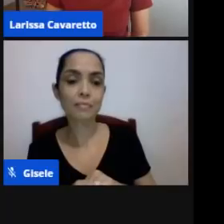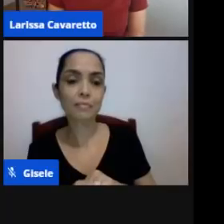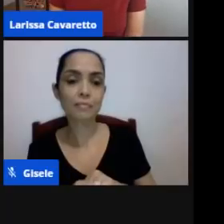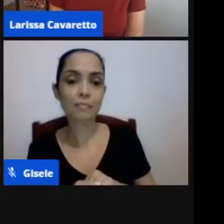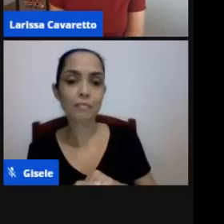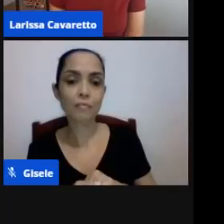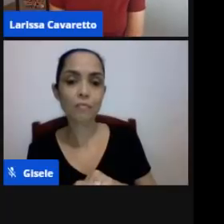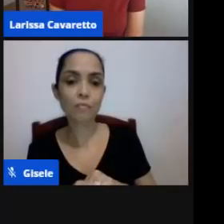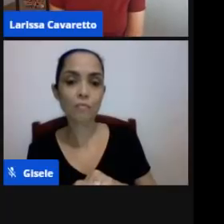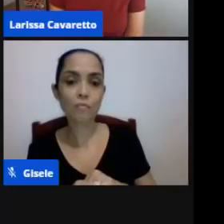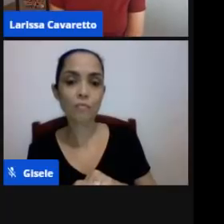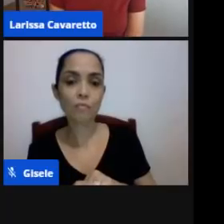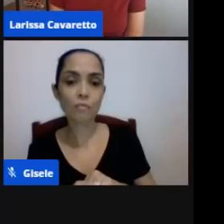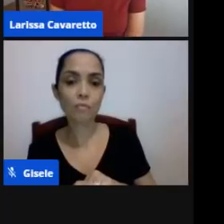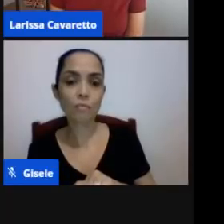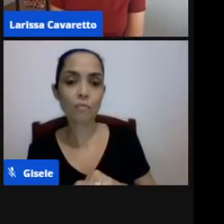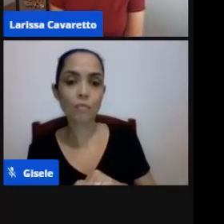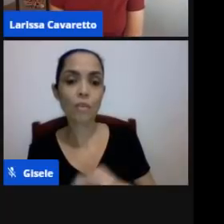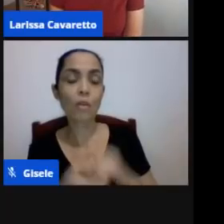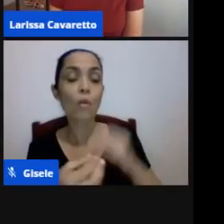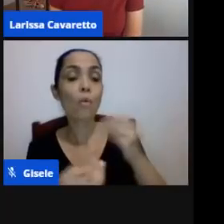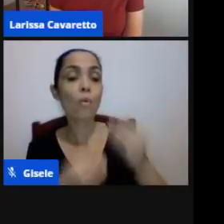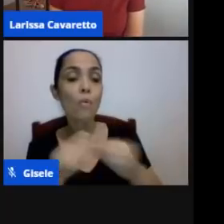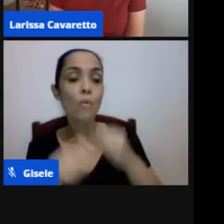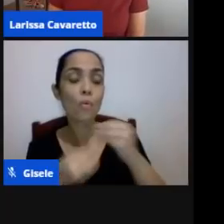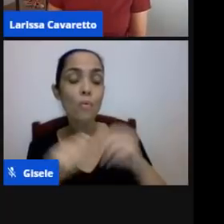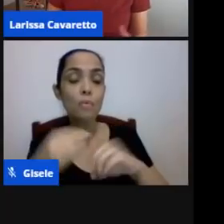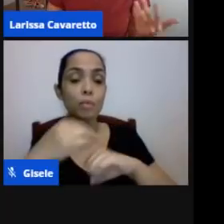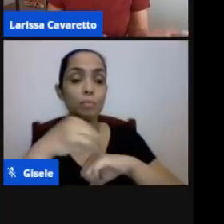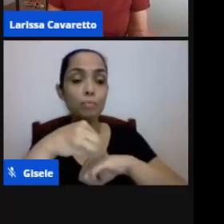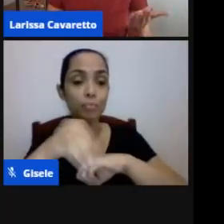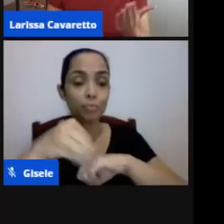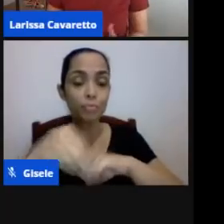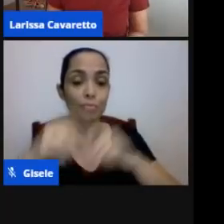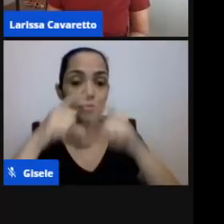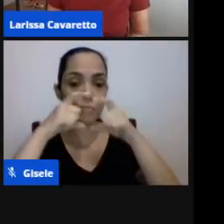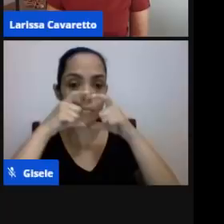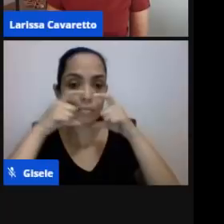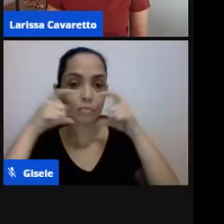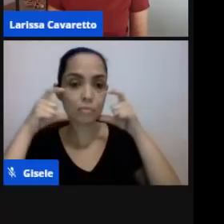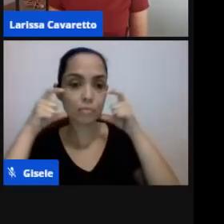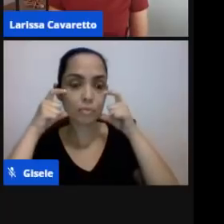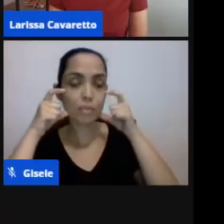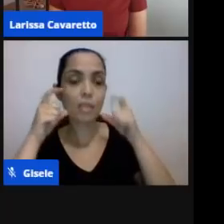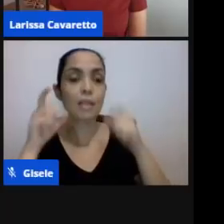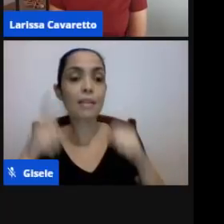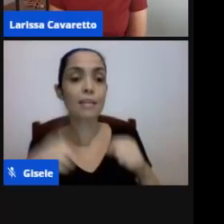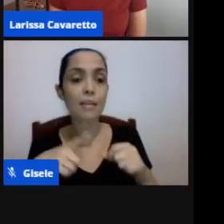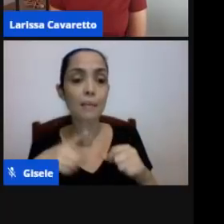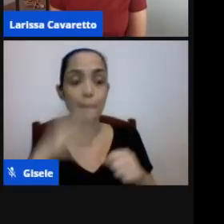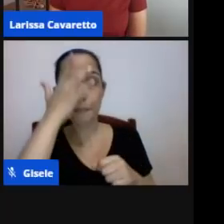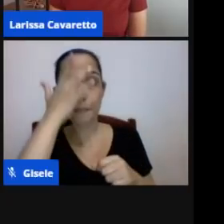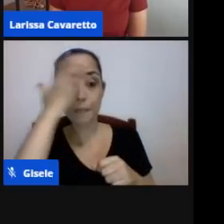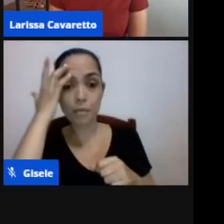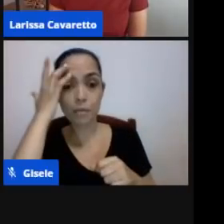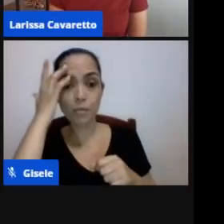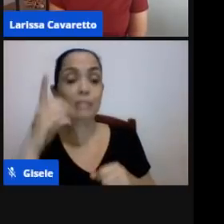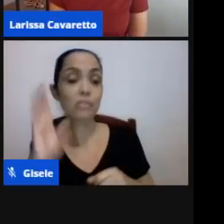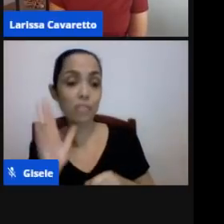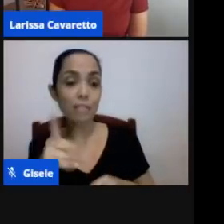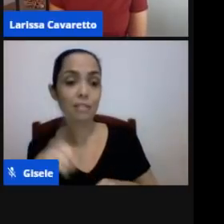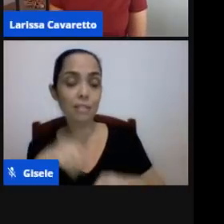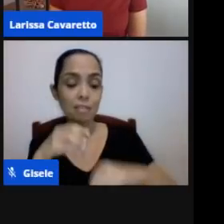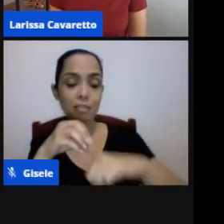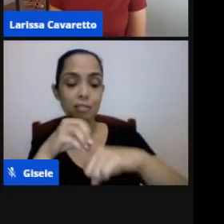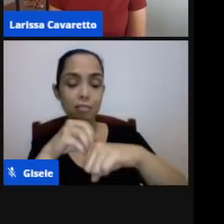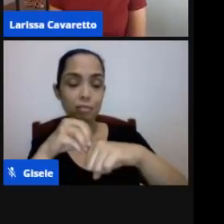E com relação à probabilidade de contágio com a máscara, se tem uma pessoa aqui do lado esquerdo, a gente tem uma pessoa que está com Covid, e se as